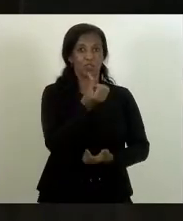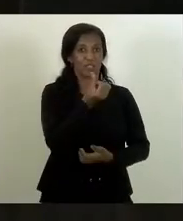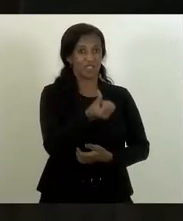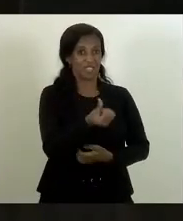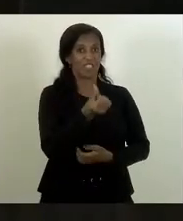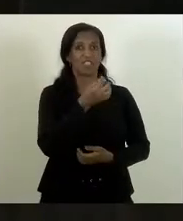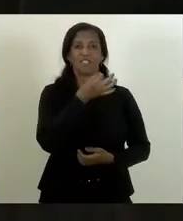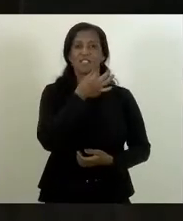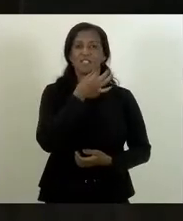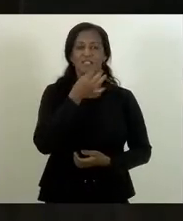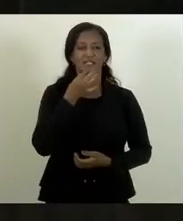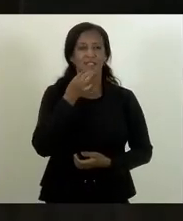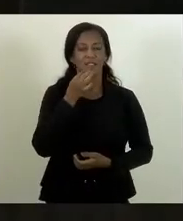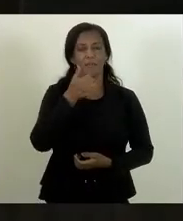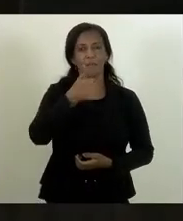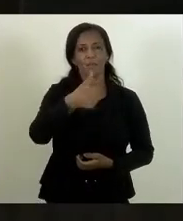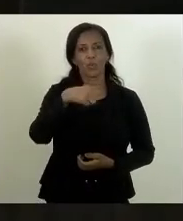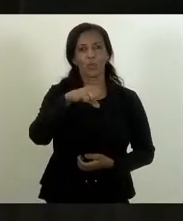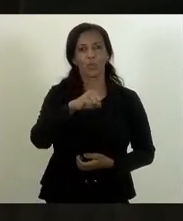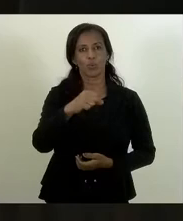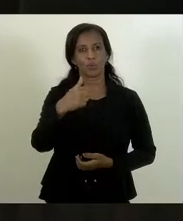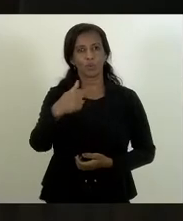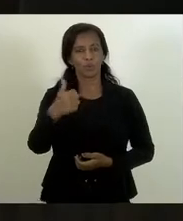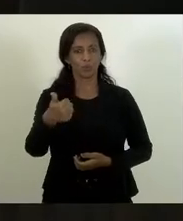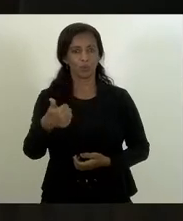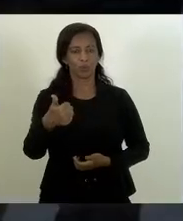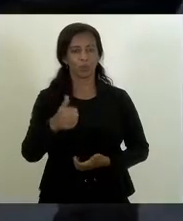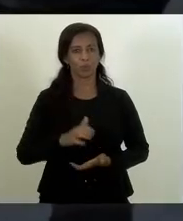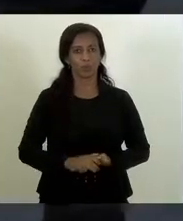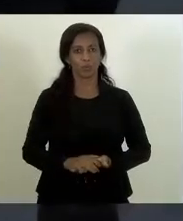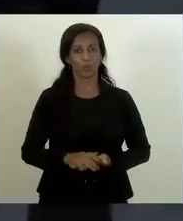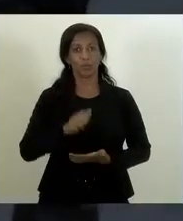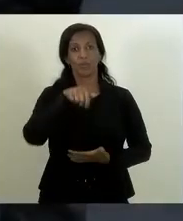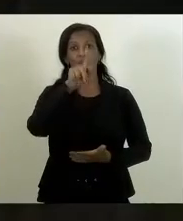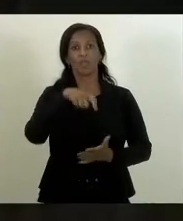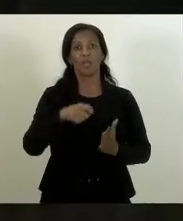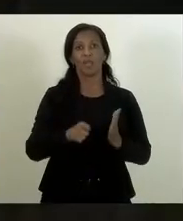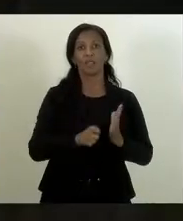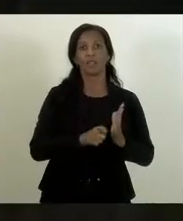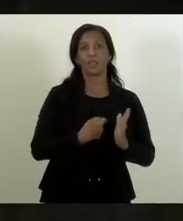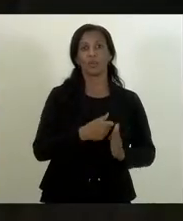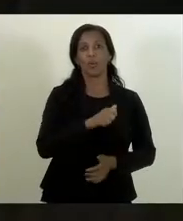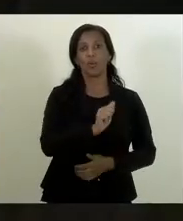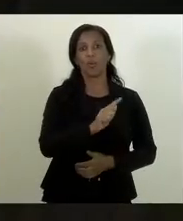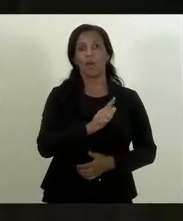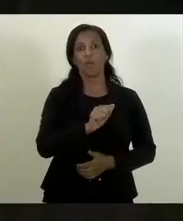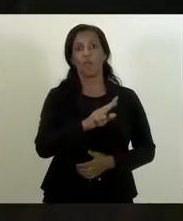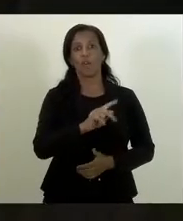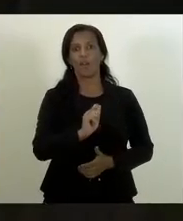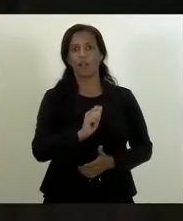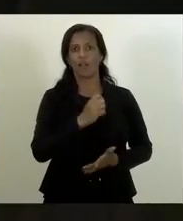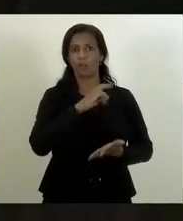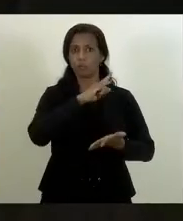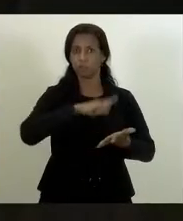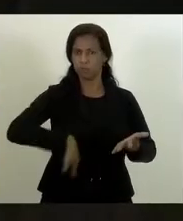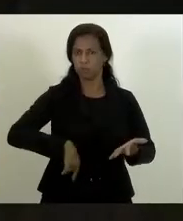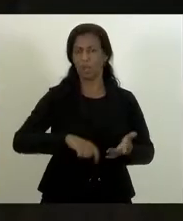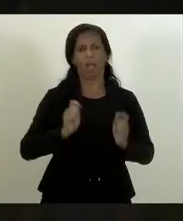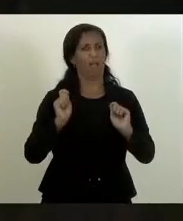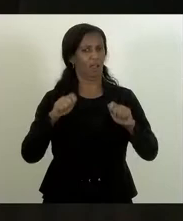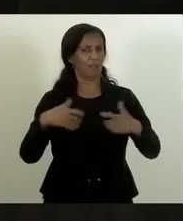6 de setembro de 1871. Quem assinou o alvará foi a princesa Isabel. Então, vamos fazer uma justa homenagem a